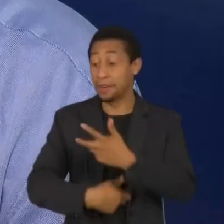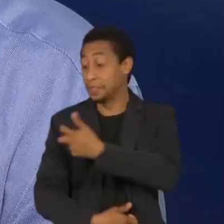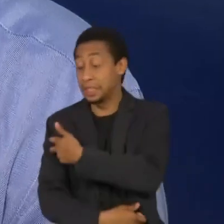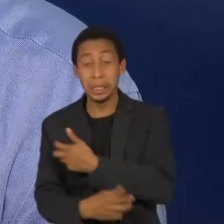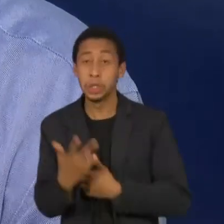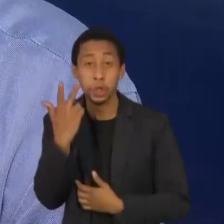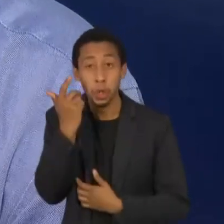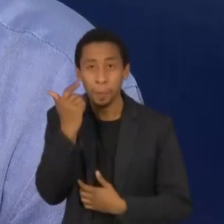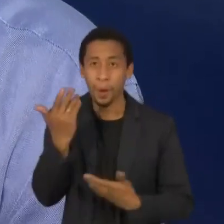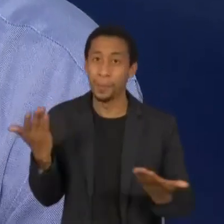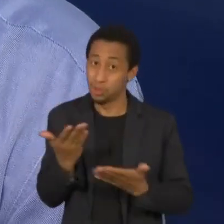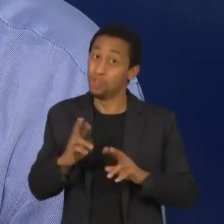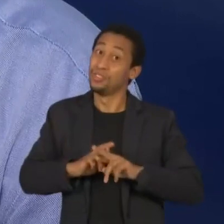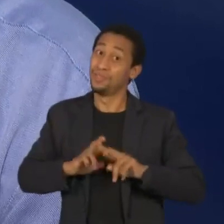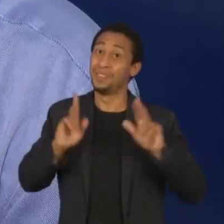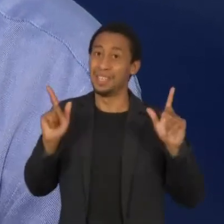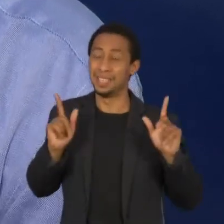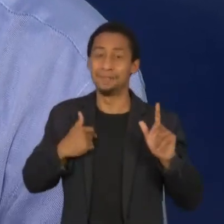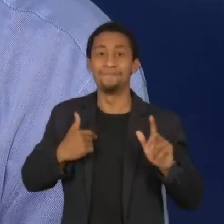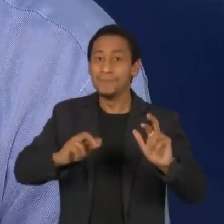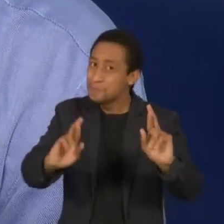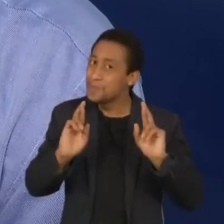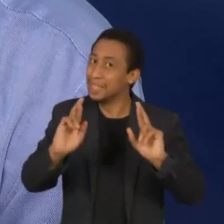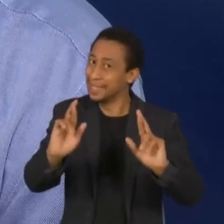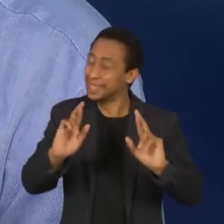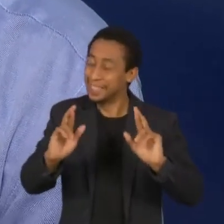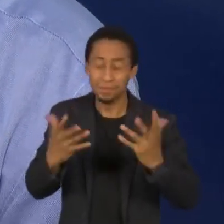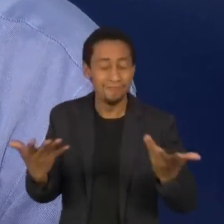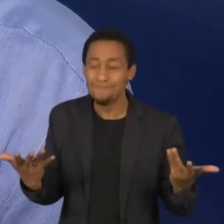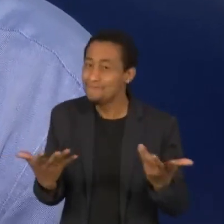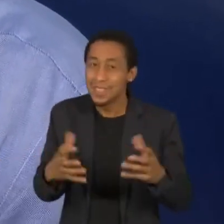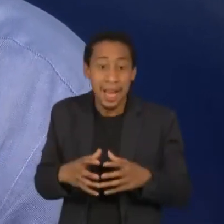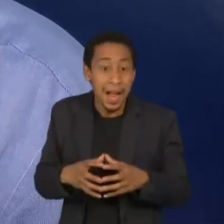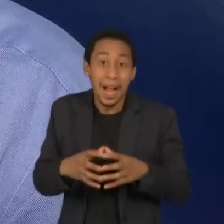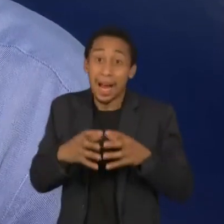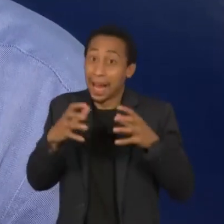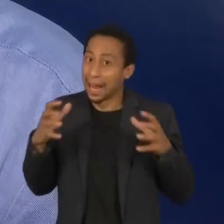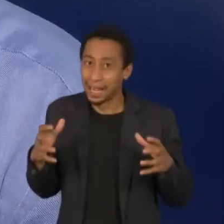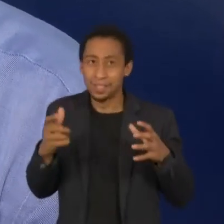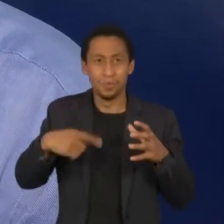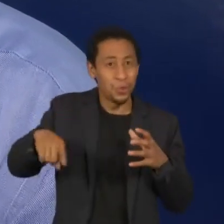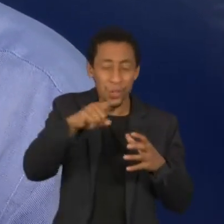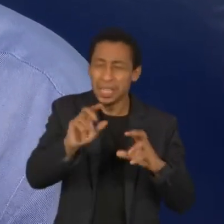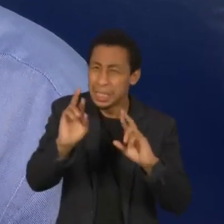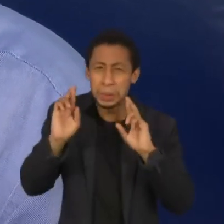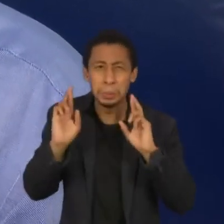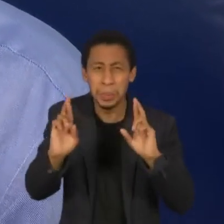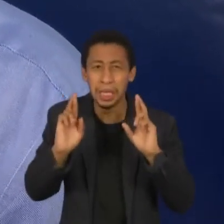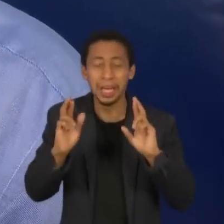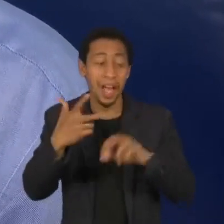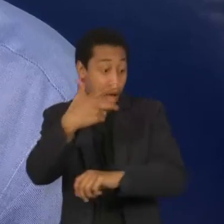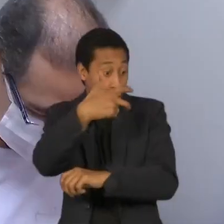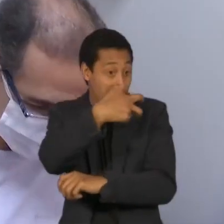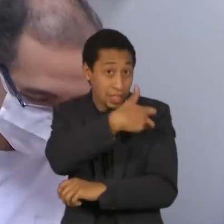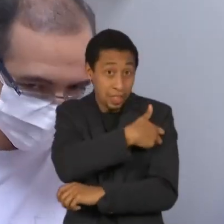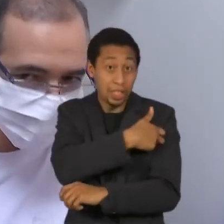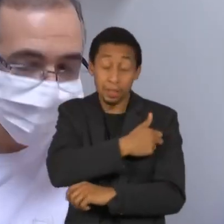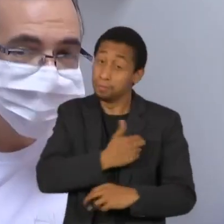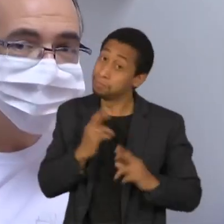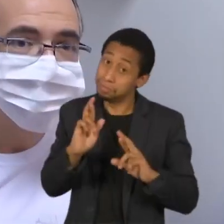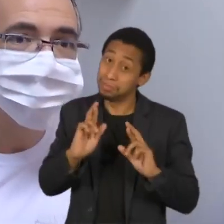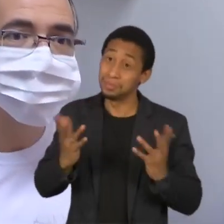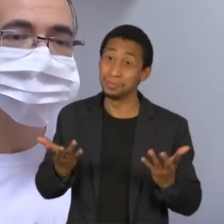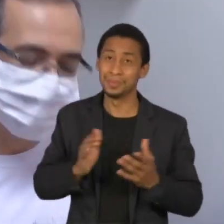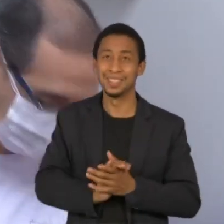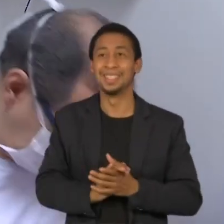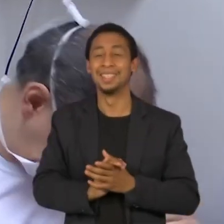A expectativa é grande, né? Eu acho que é um momento que todos esperam, que essas vacinas tenham o efeito esperado. Ivan trabalha